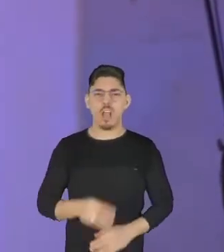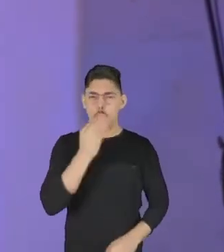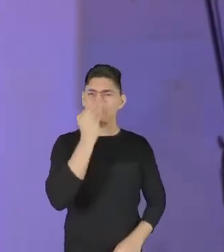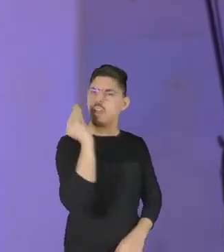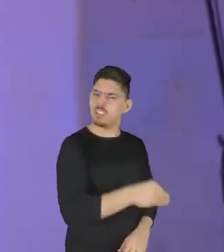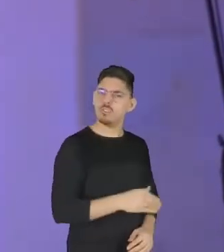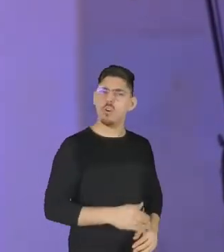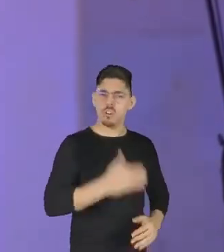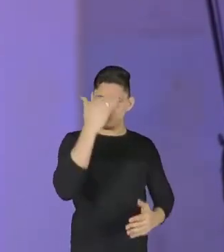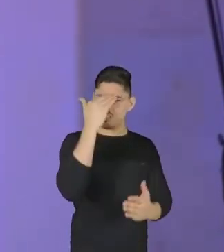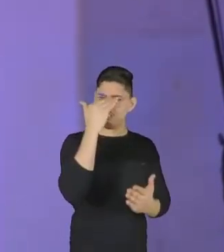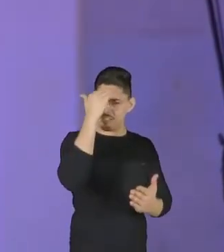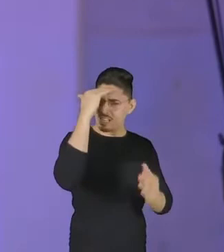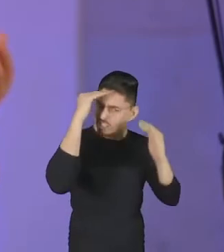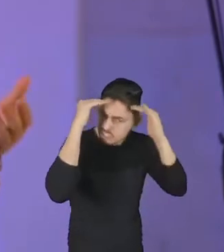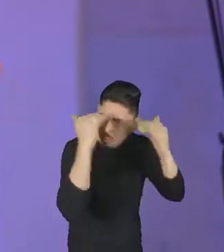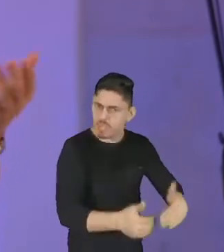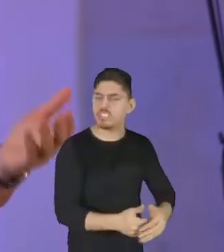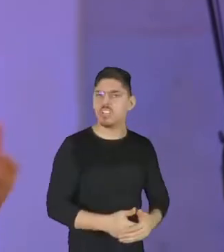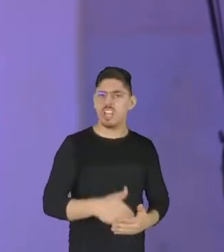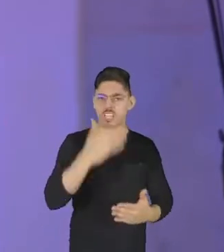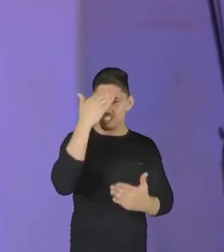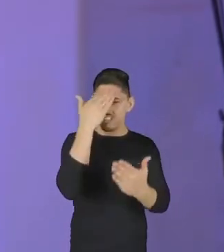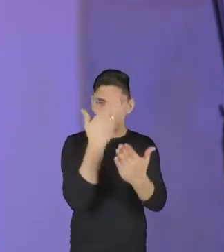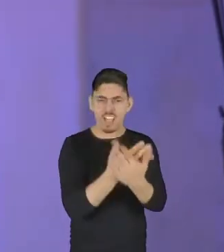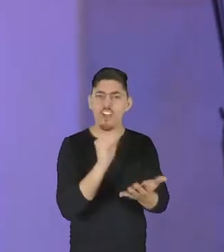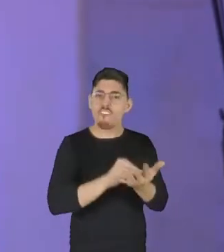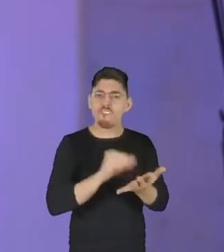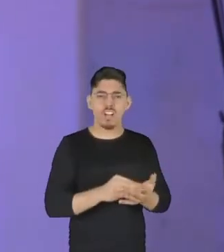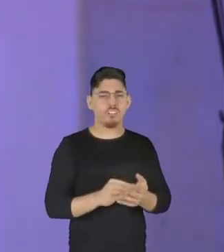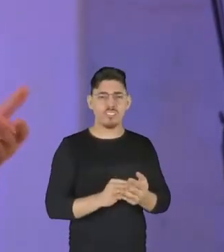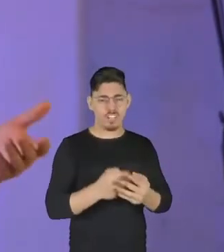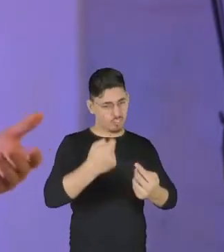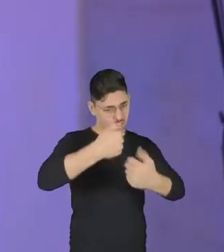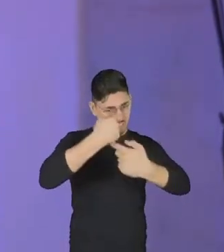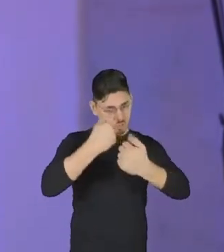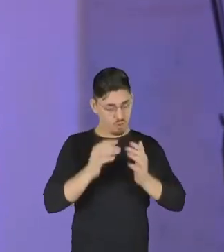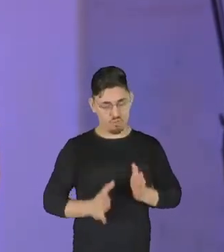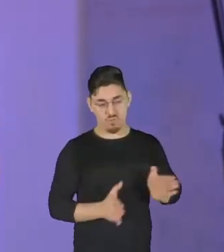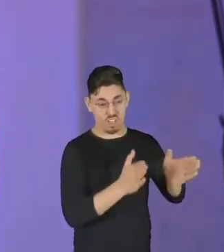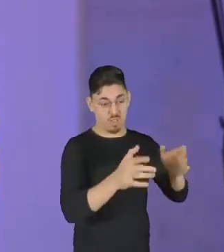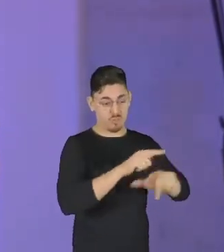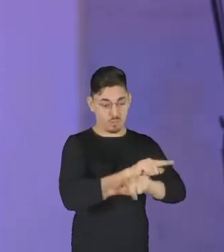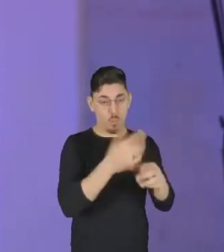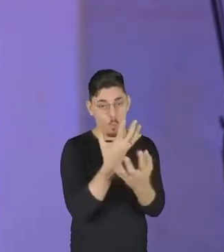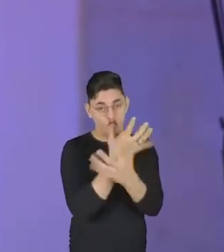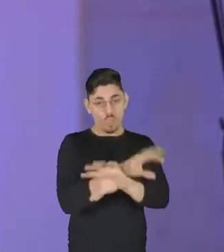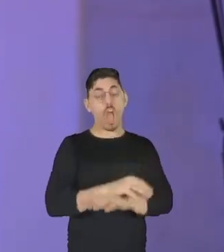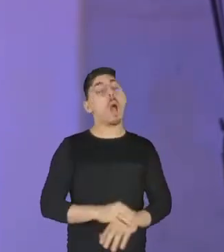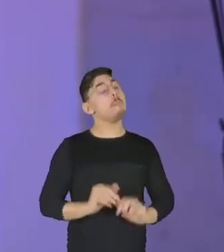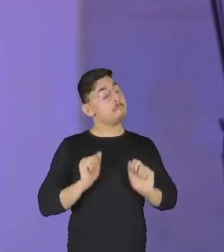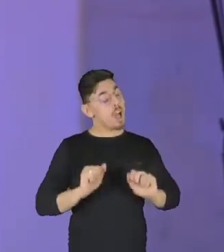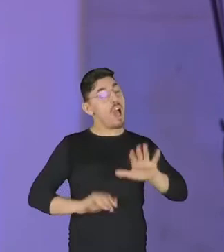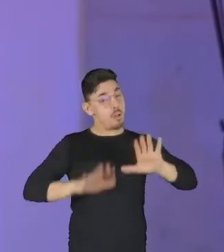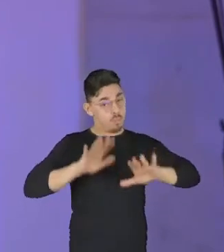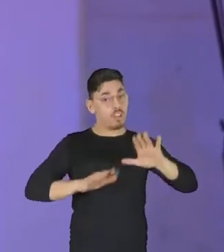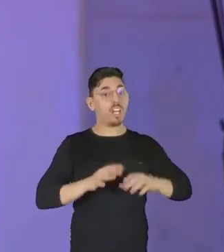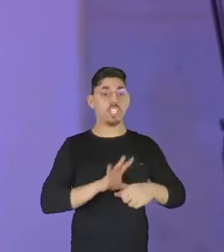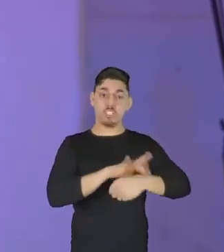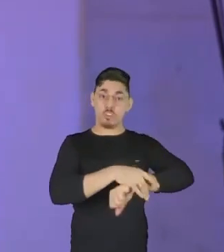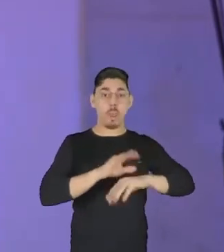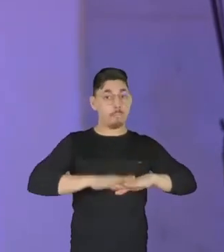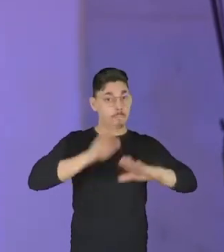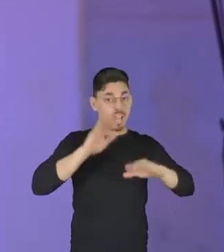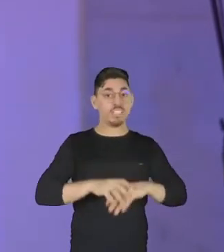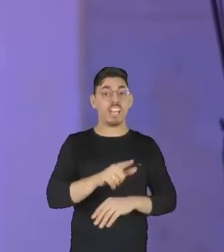a incredulidade. Não se iluda com os caminhos do deserto. Eles podem parecer mais seguros, mas eles nos privam do mais